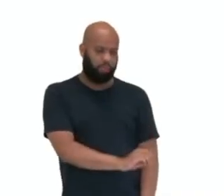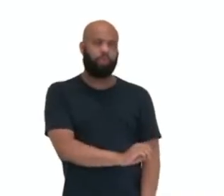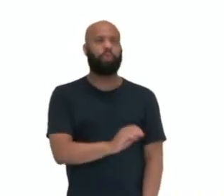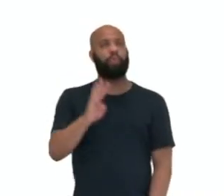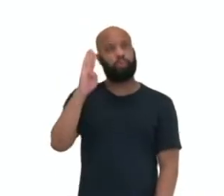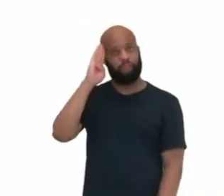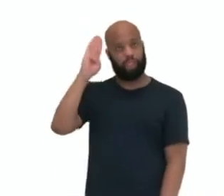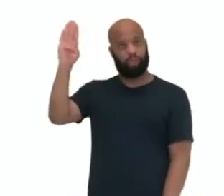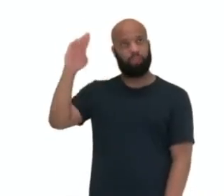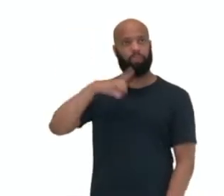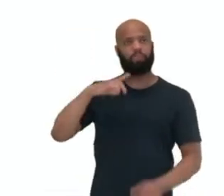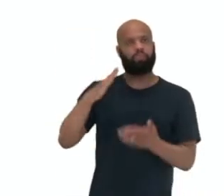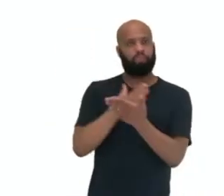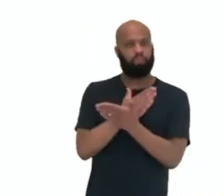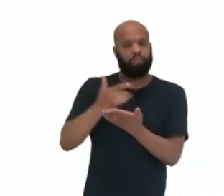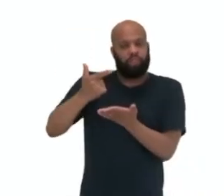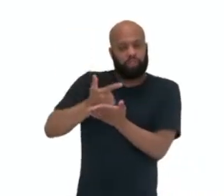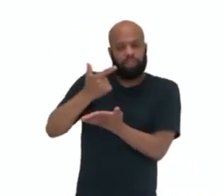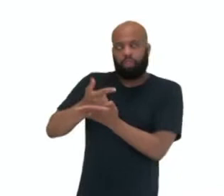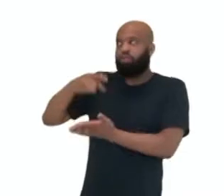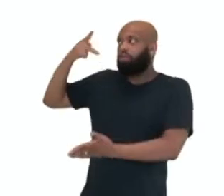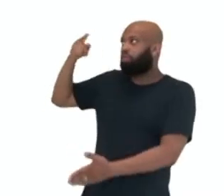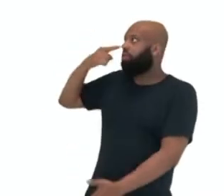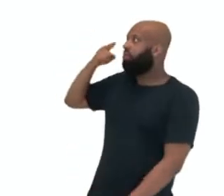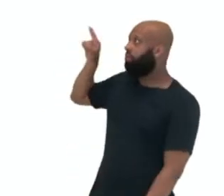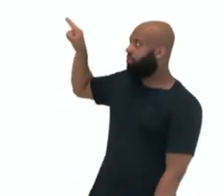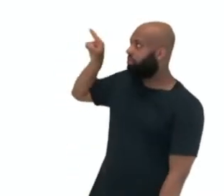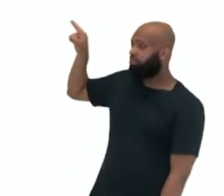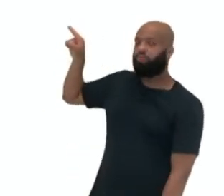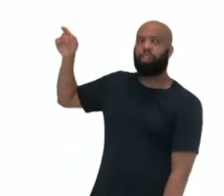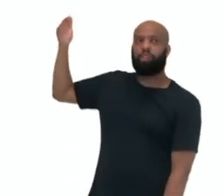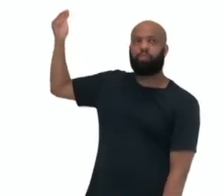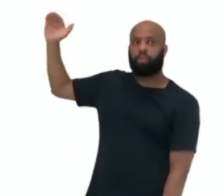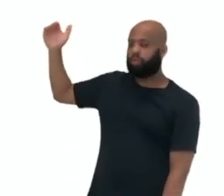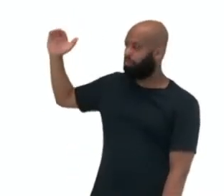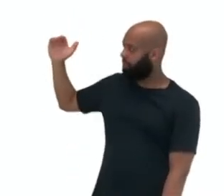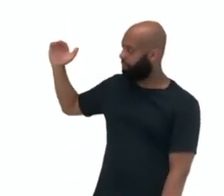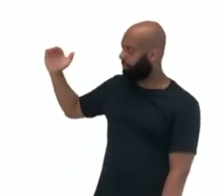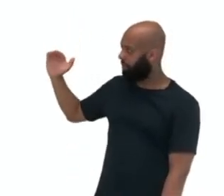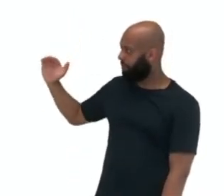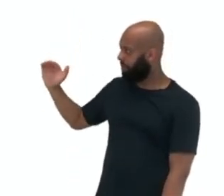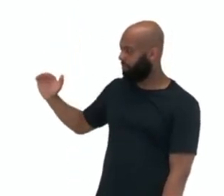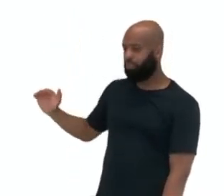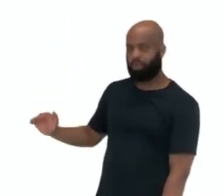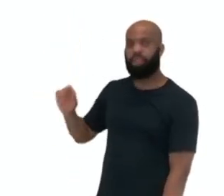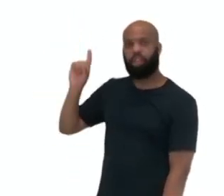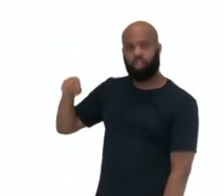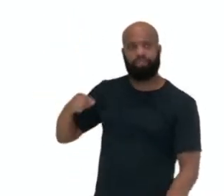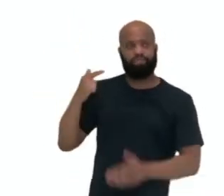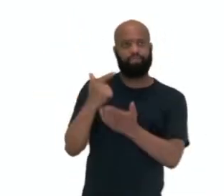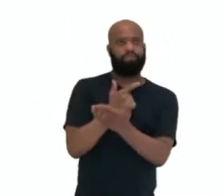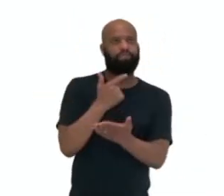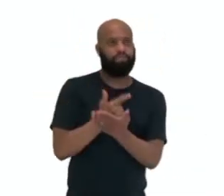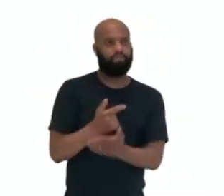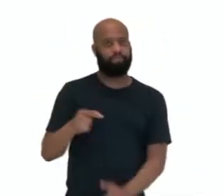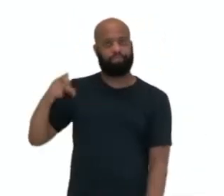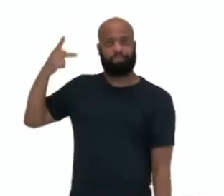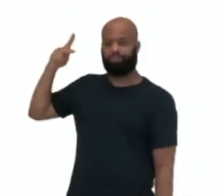citar Cartas sobre a Tolerância, de 1689, dois tratados sobre o governo civil,